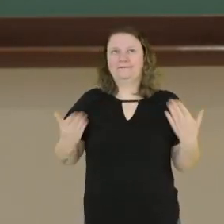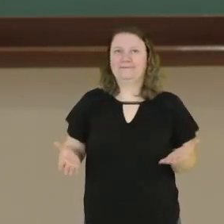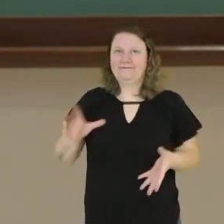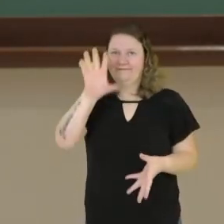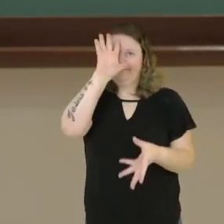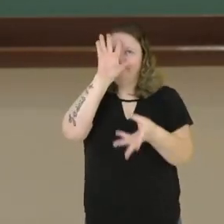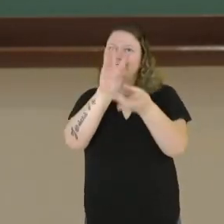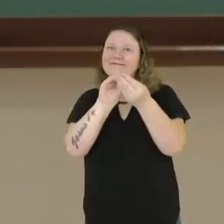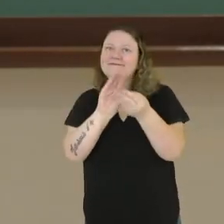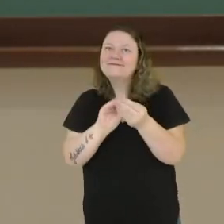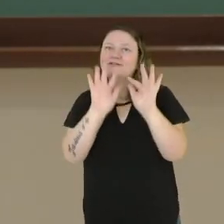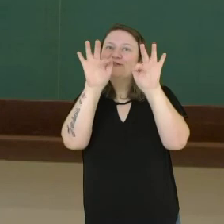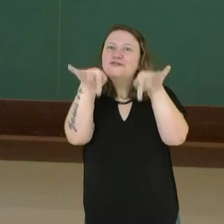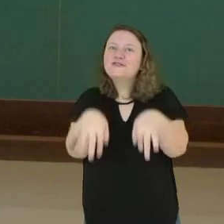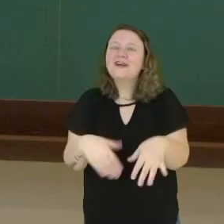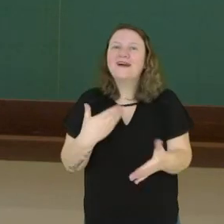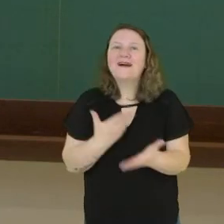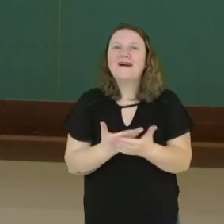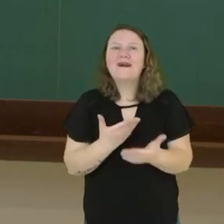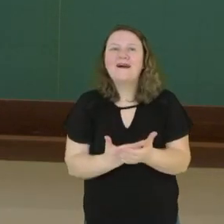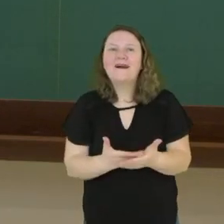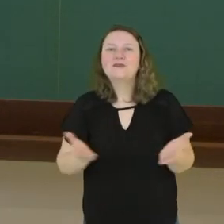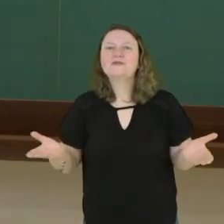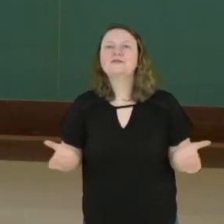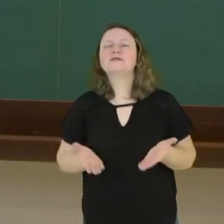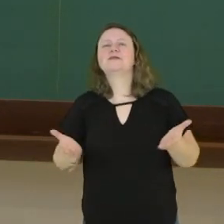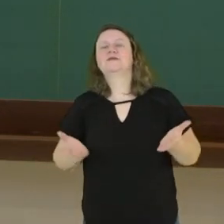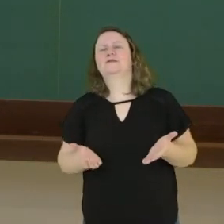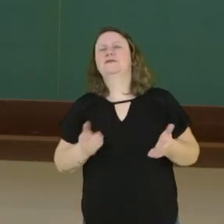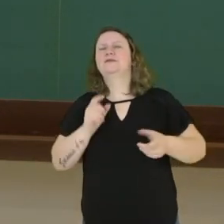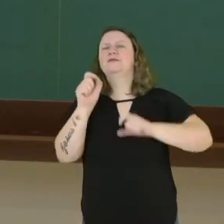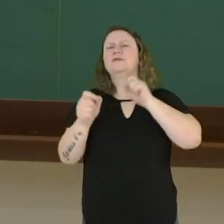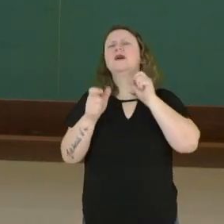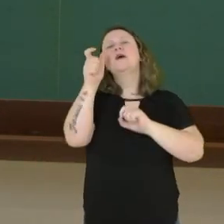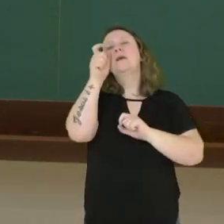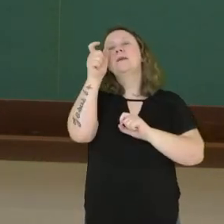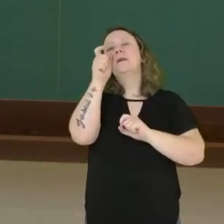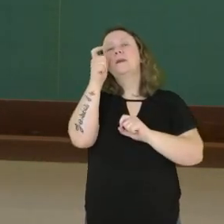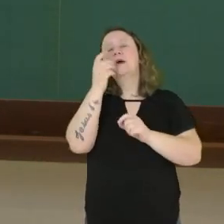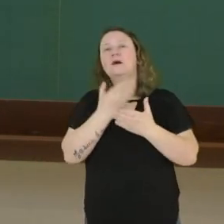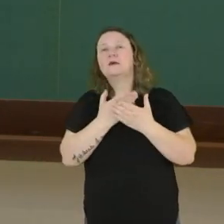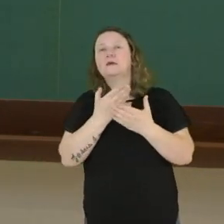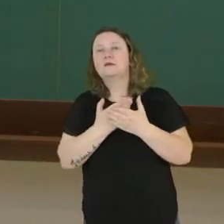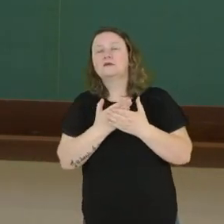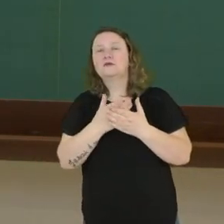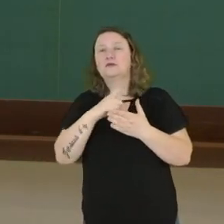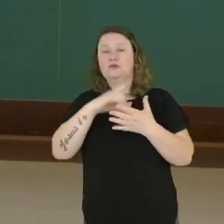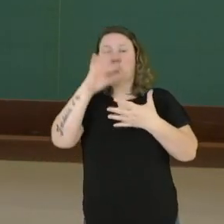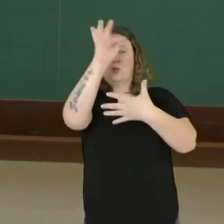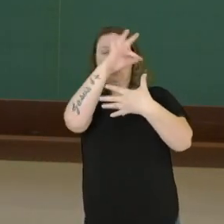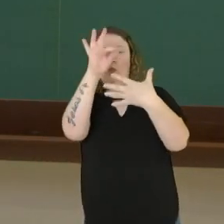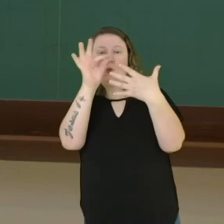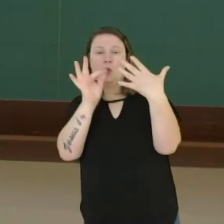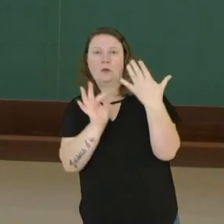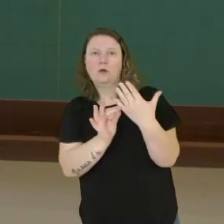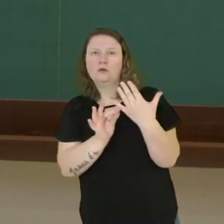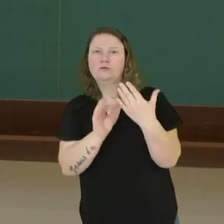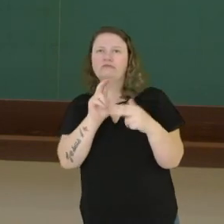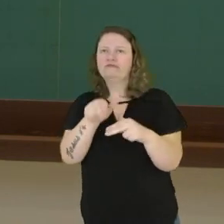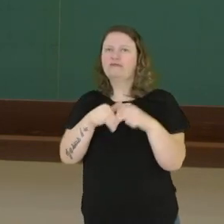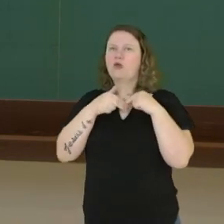aqui finalizando a nossa aula. O que a gente viu nessa aula? Nós vimos quais são os motivos que